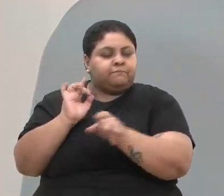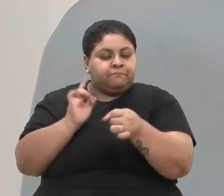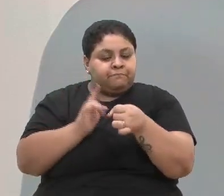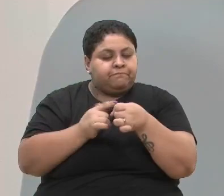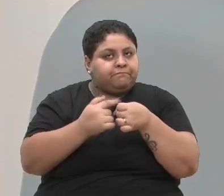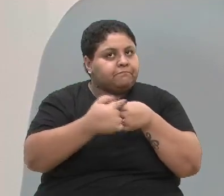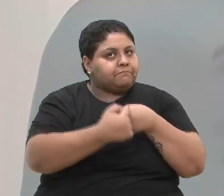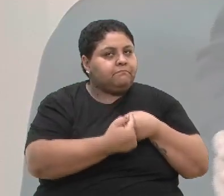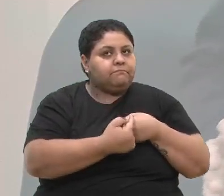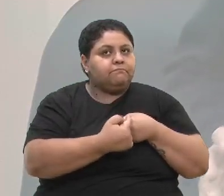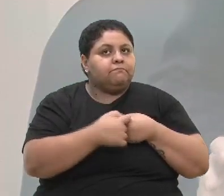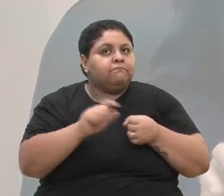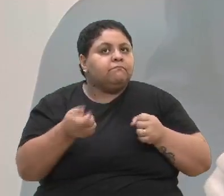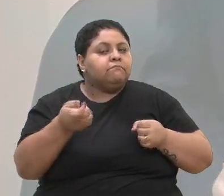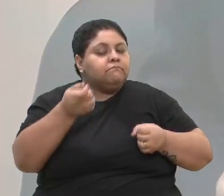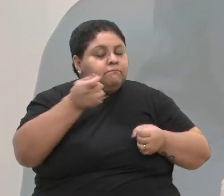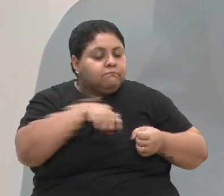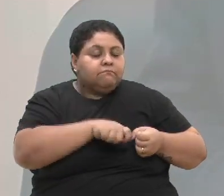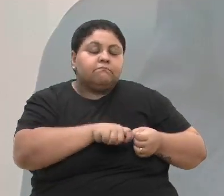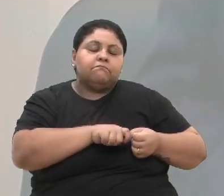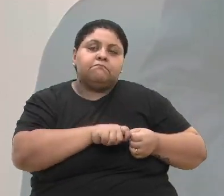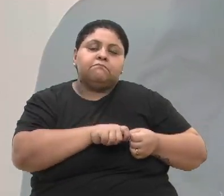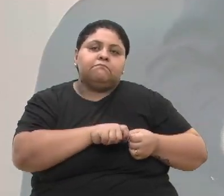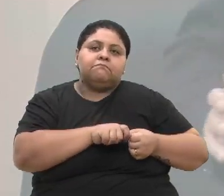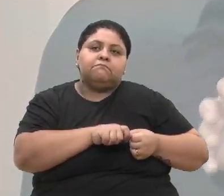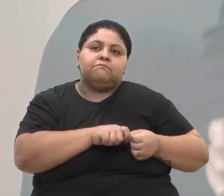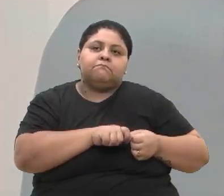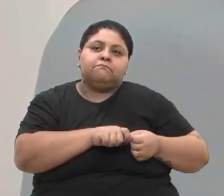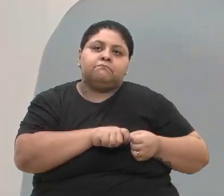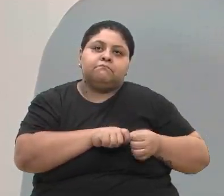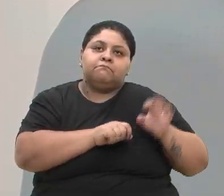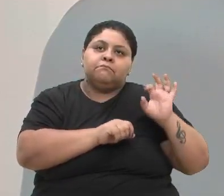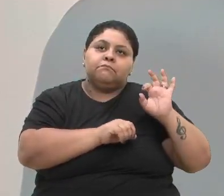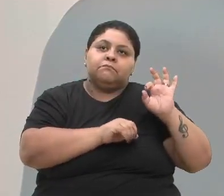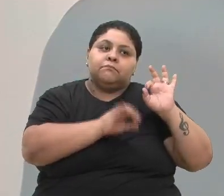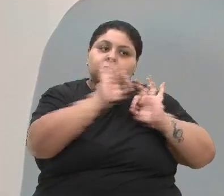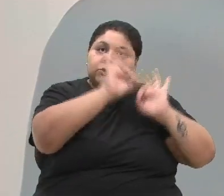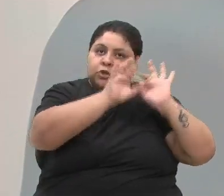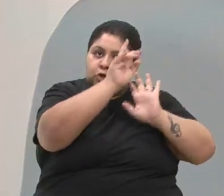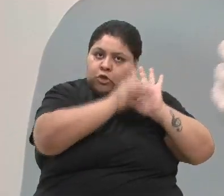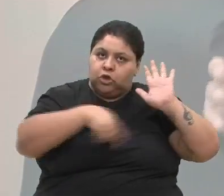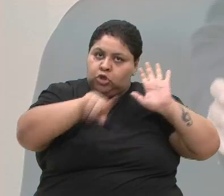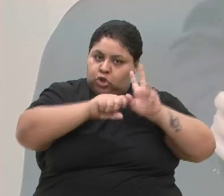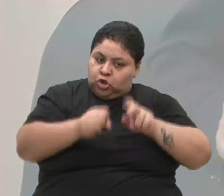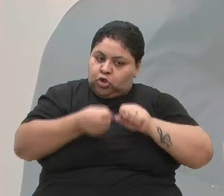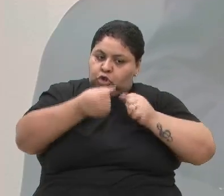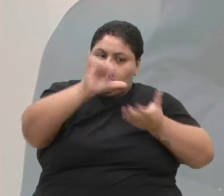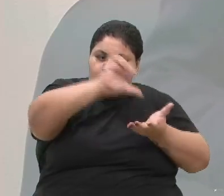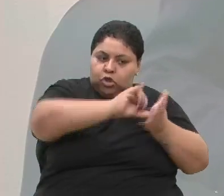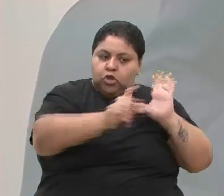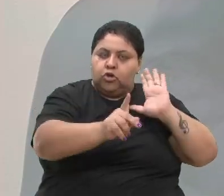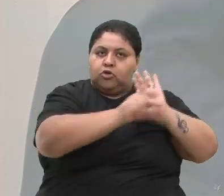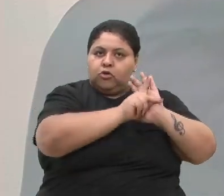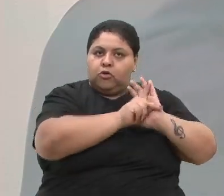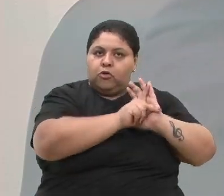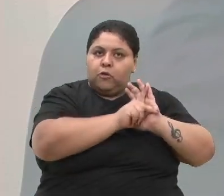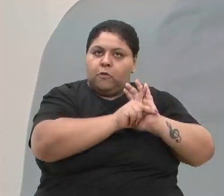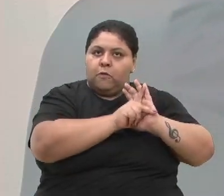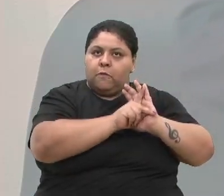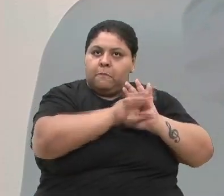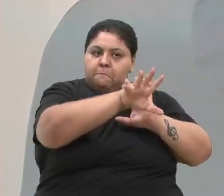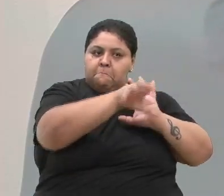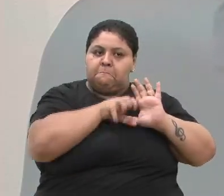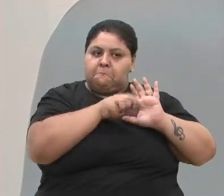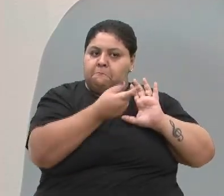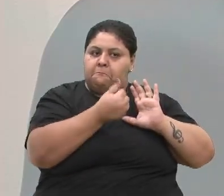A cidade precisa de projetos, nós defendemos uma central de projetos para buscar recursos. Não